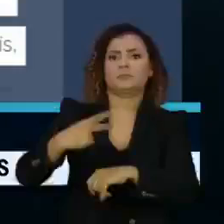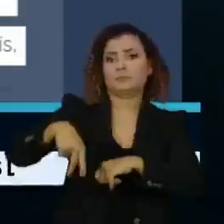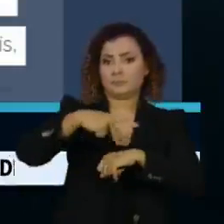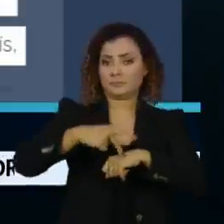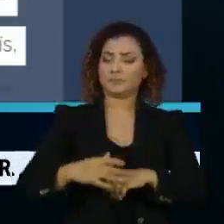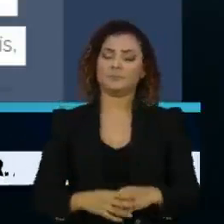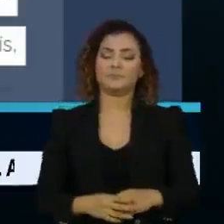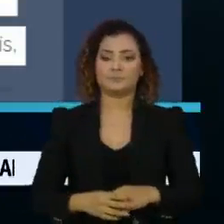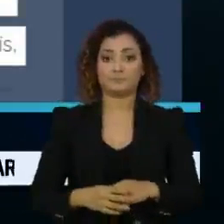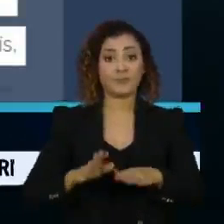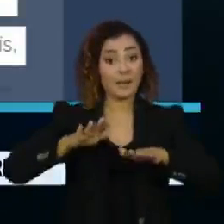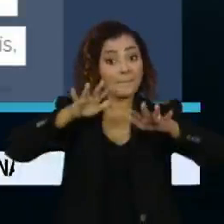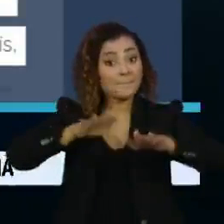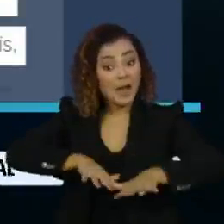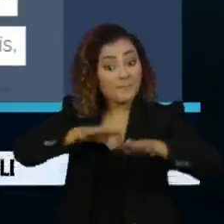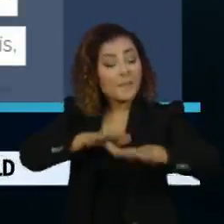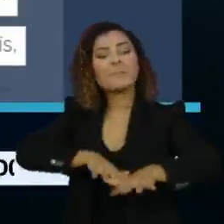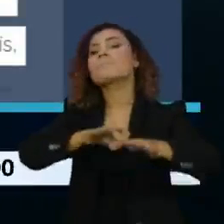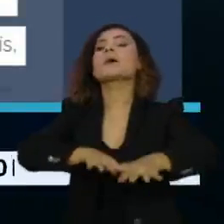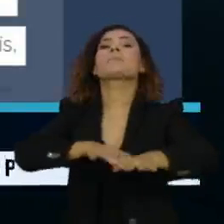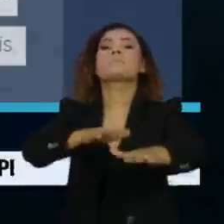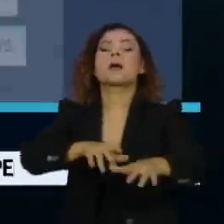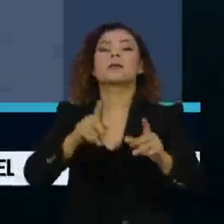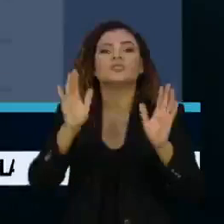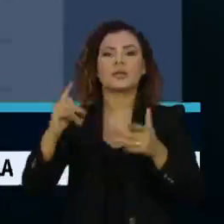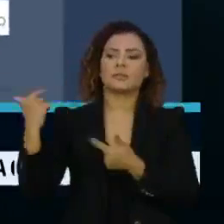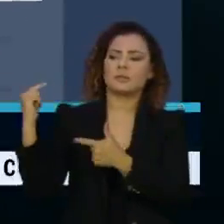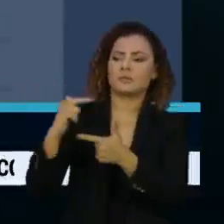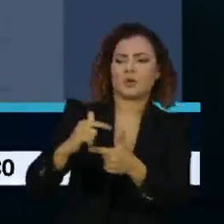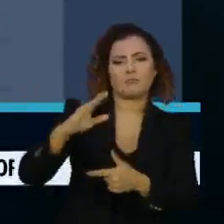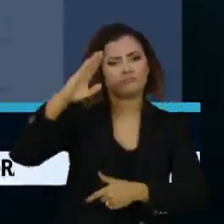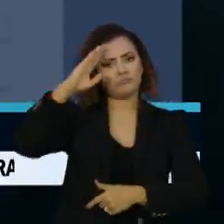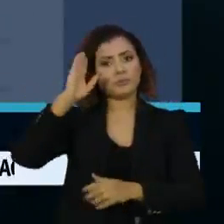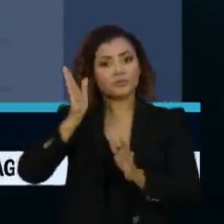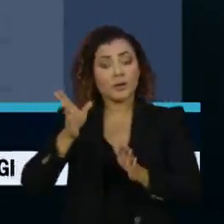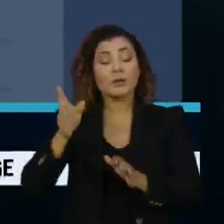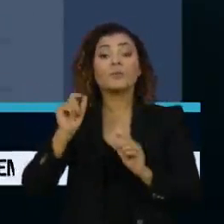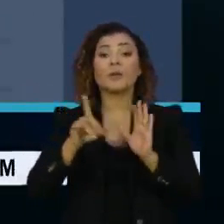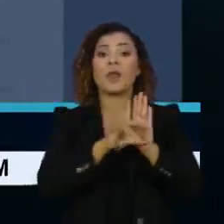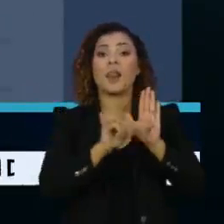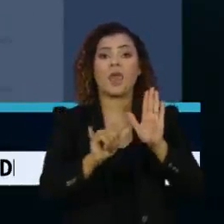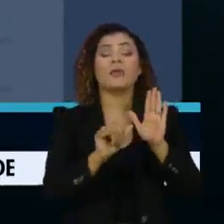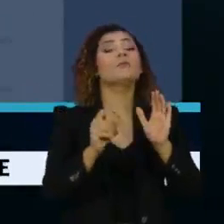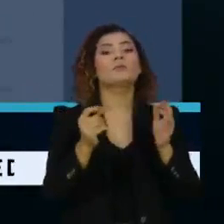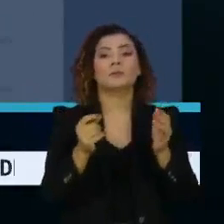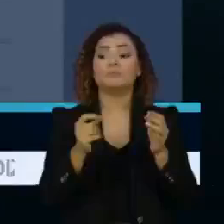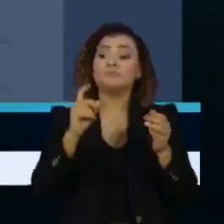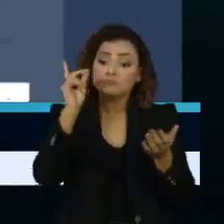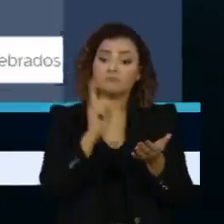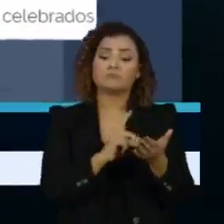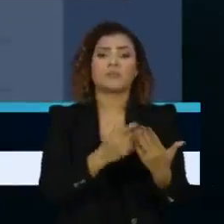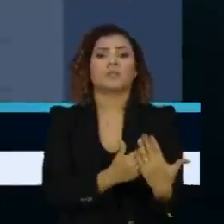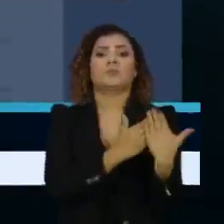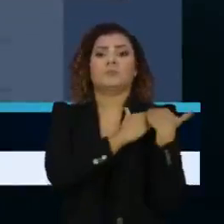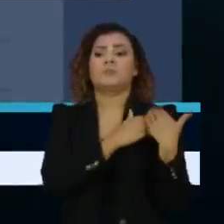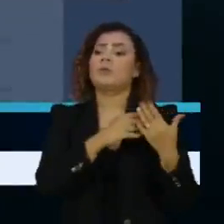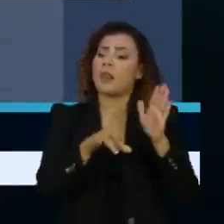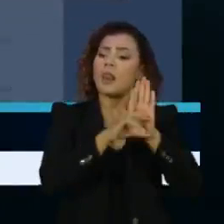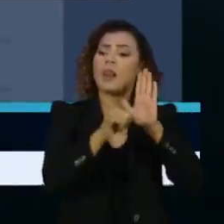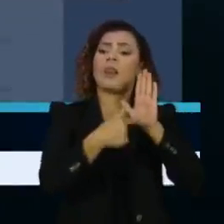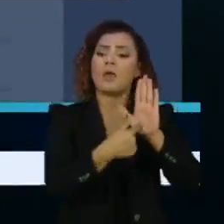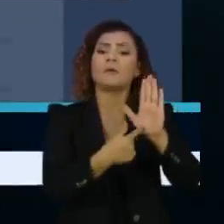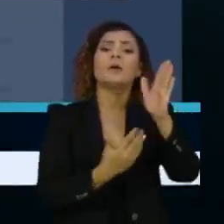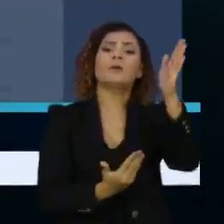país. A manifestação, tradicional no meio militar, lembra a lei da anistia e termina dizendo que o movimento